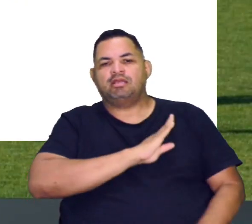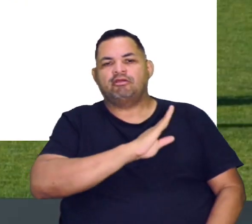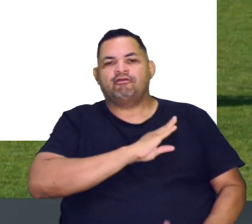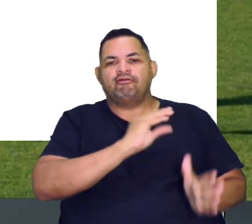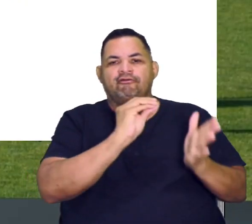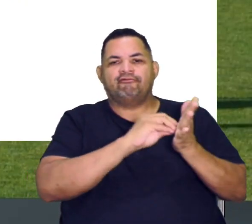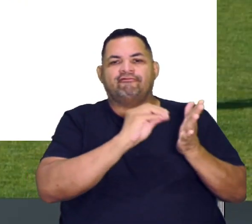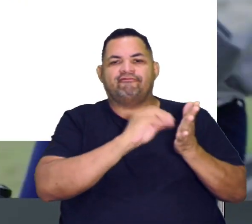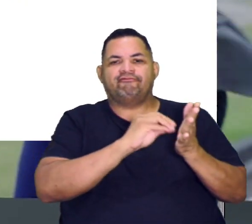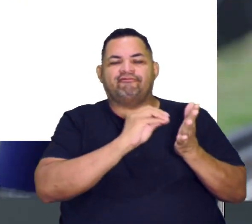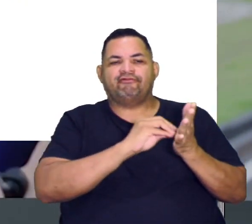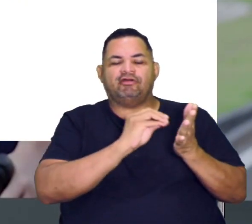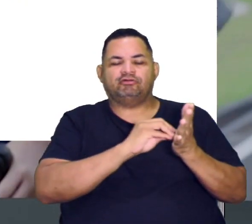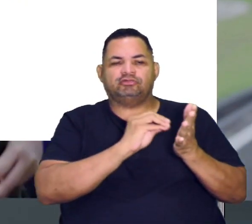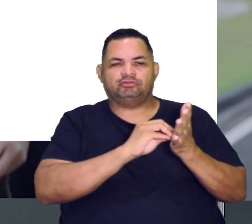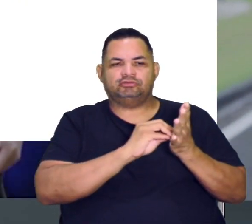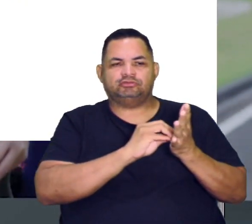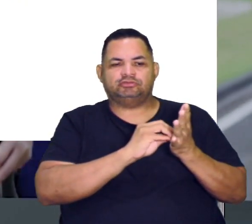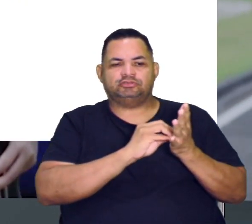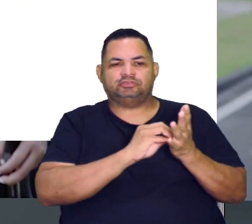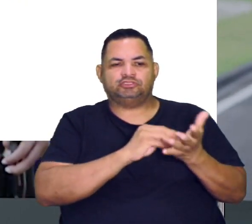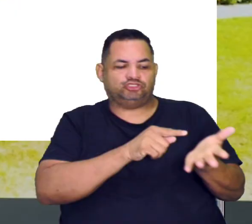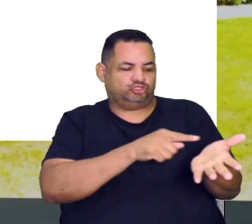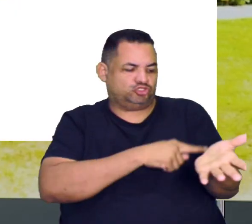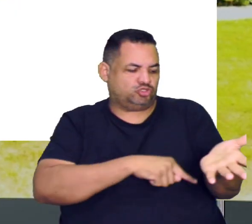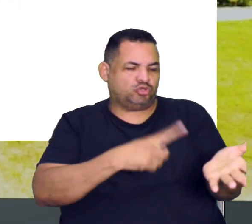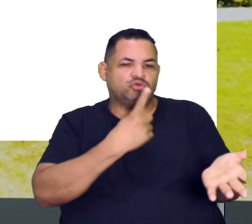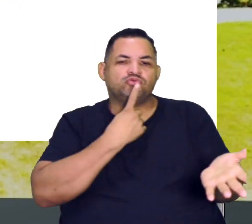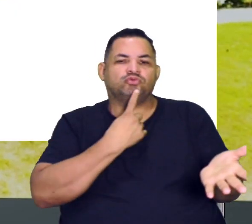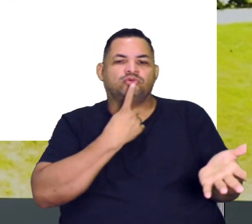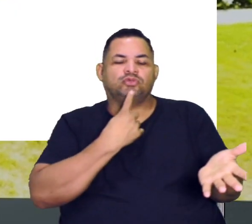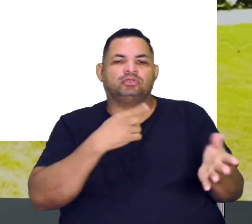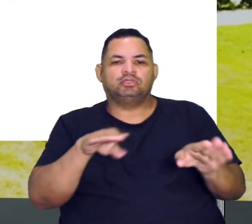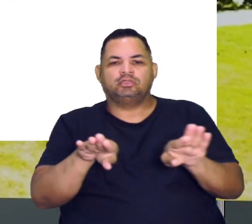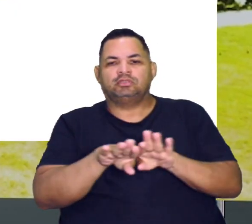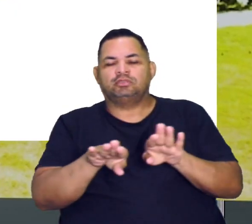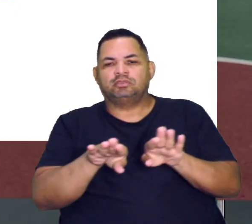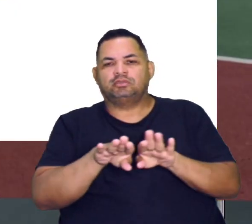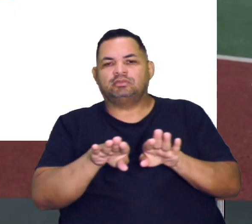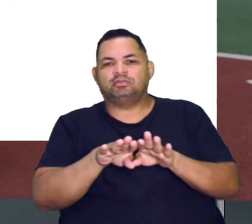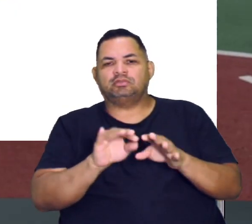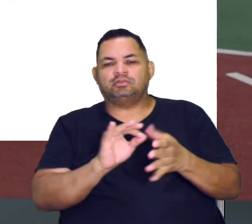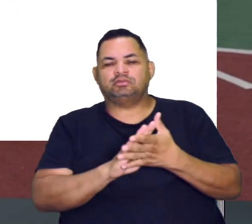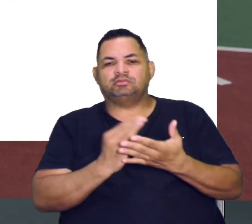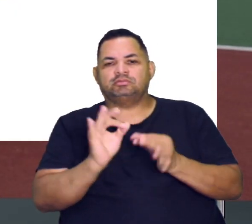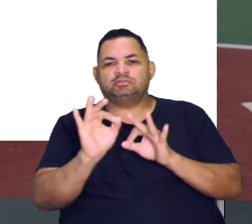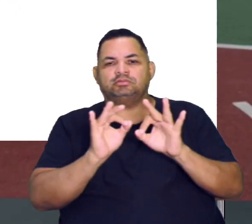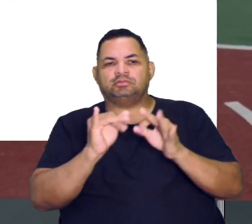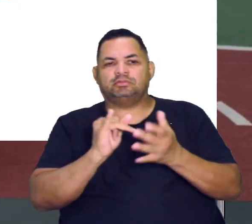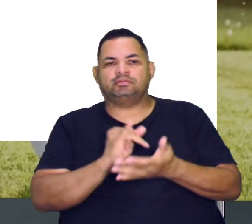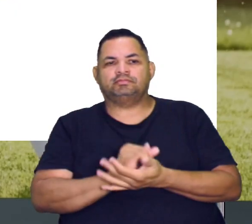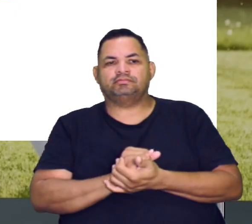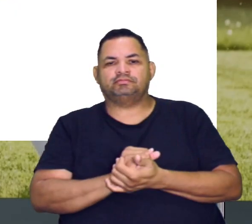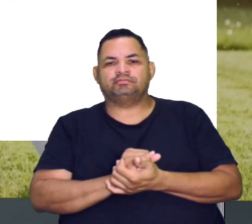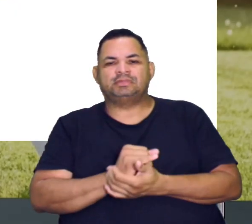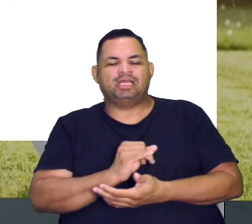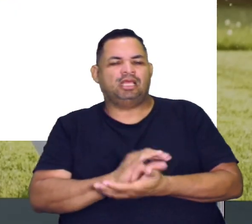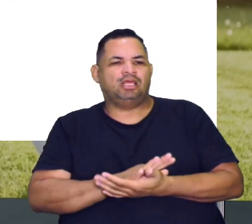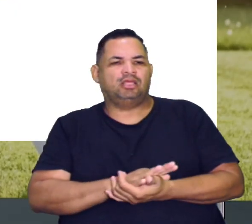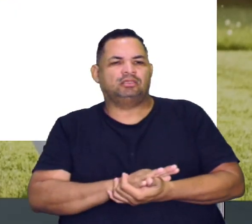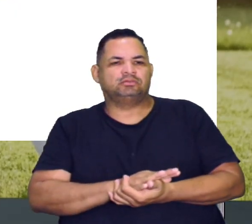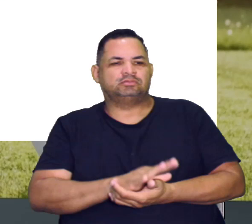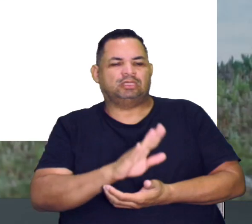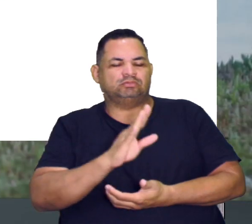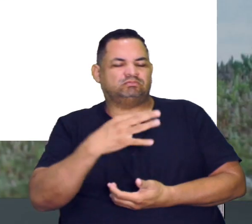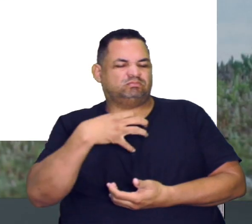sangue suficiente aí no miocárdio. Também posso observar aí, como sinal importante, uma dor intensa